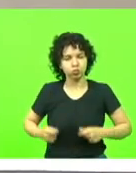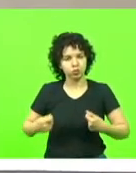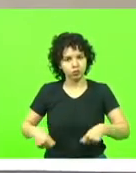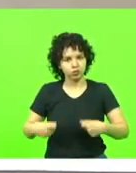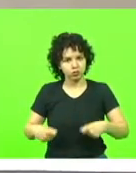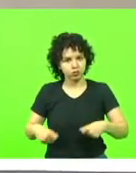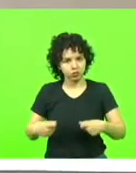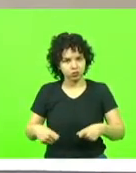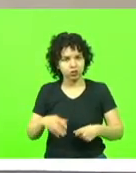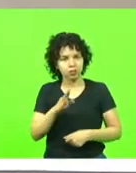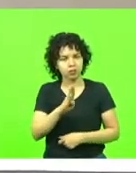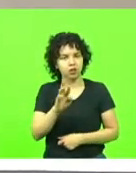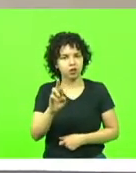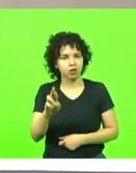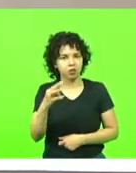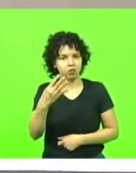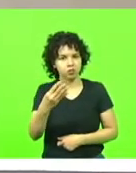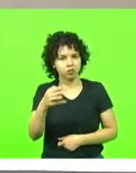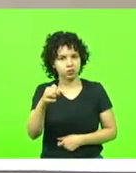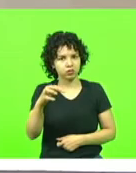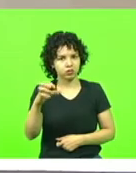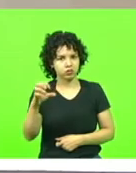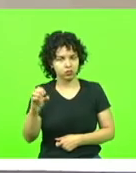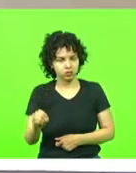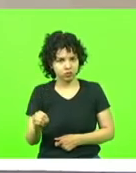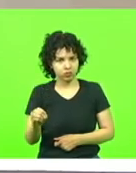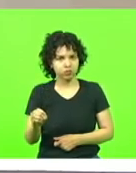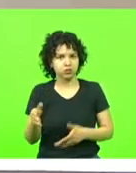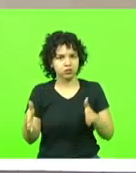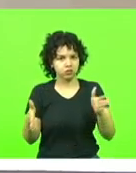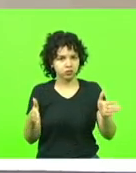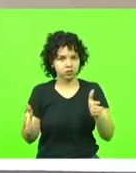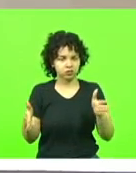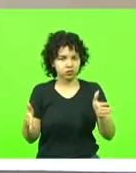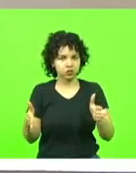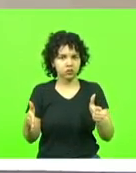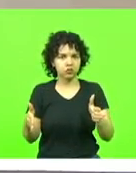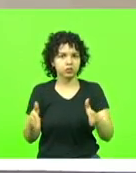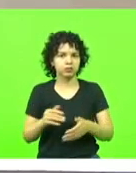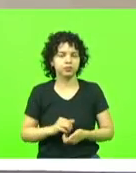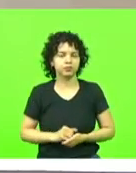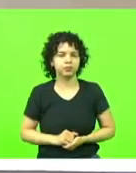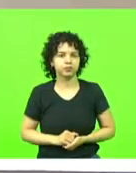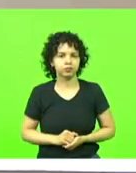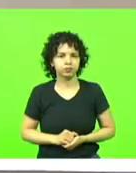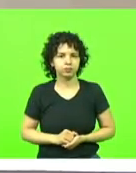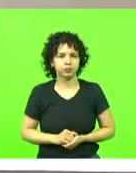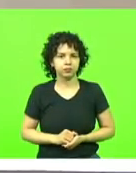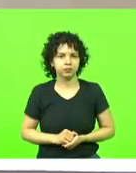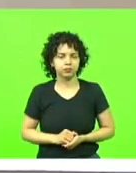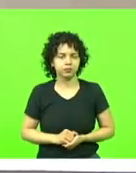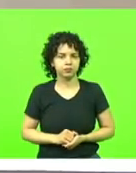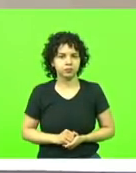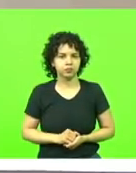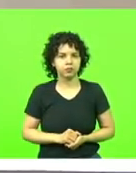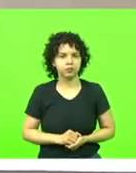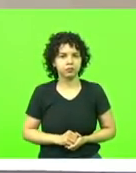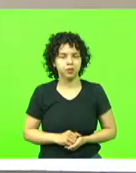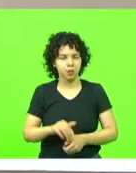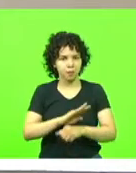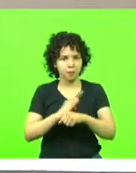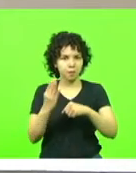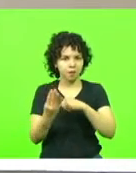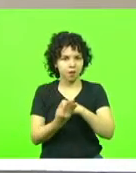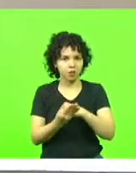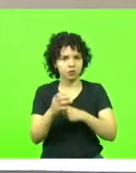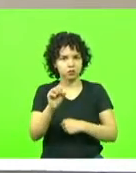na BR-470, entre as ruas Engenheiro Udo Deck e Pomerode, no bairro Salto do Norte,